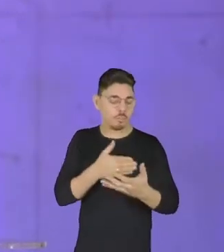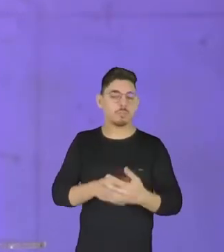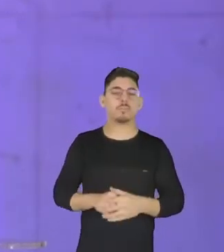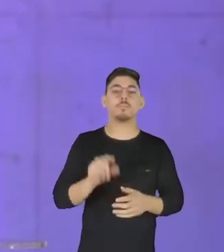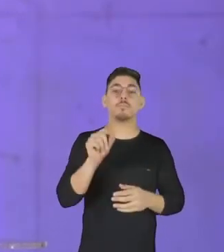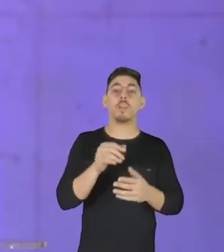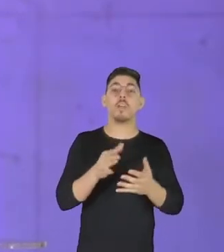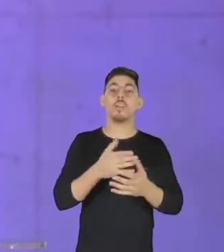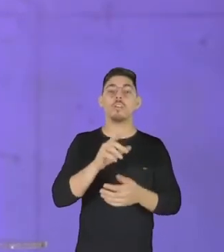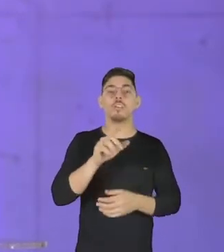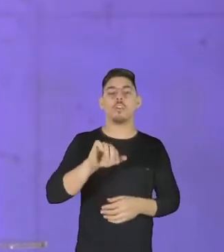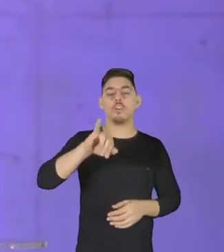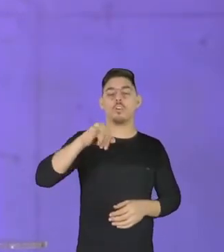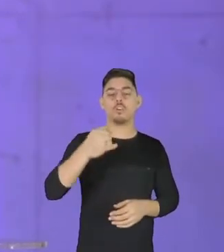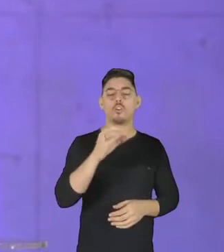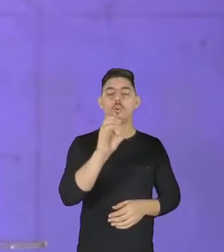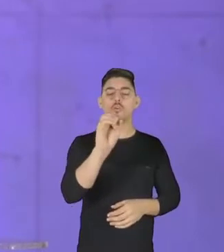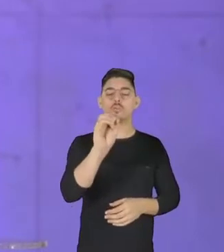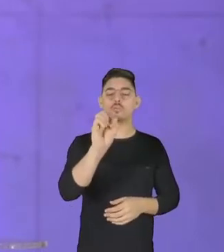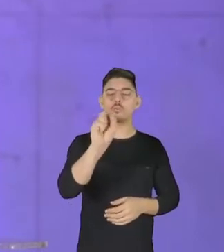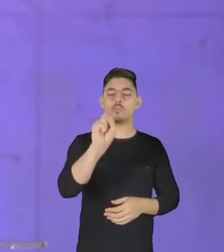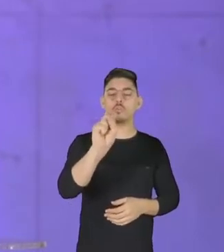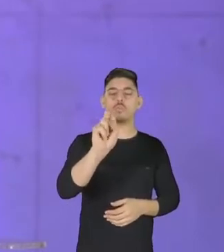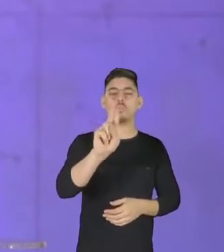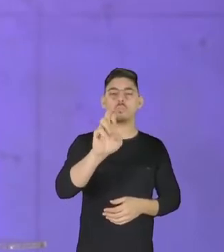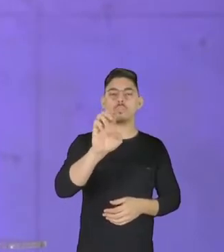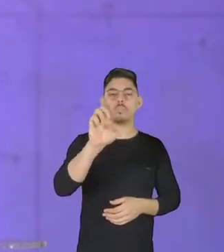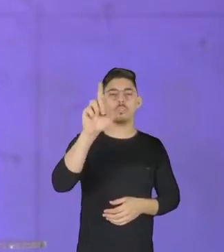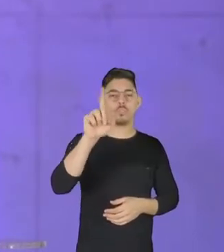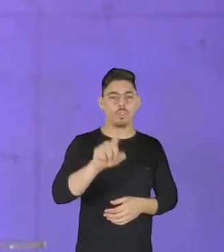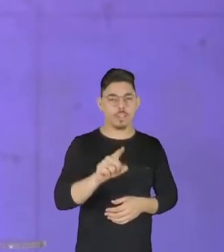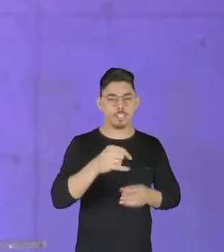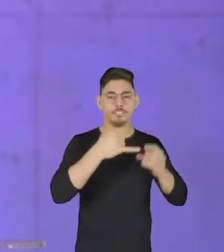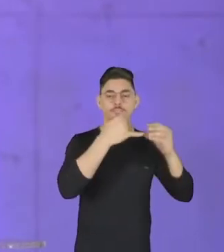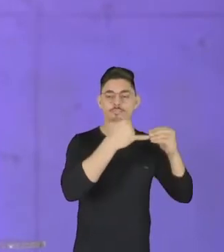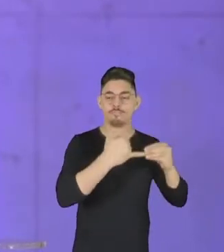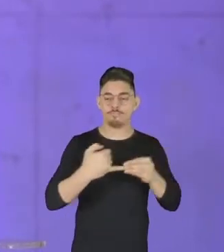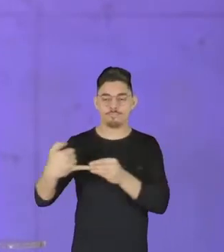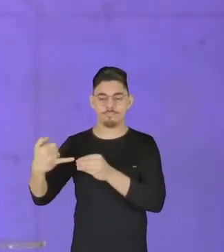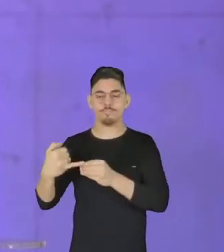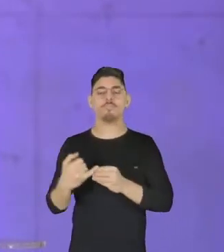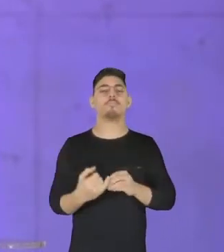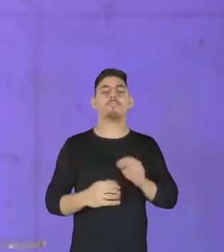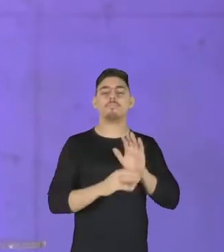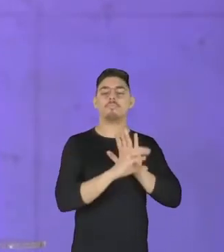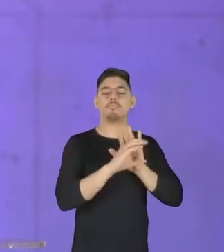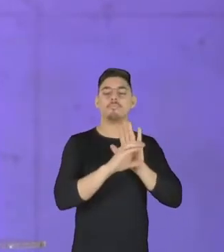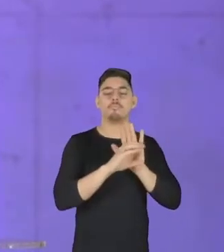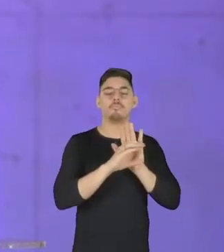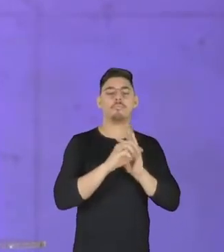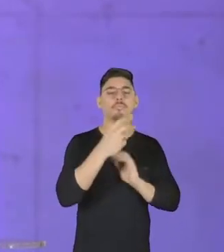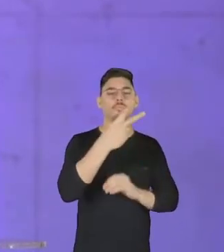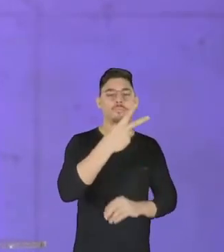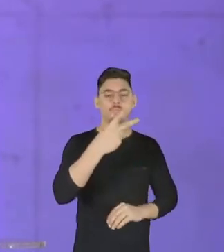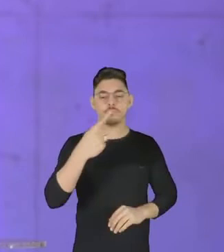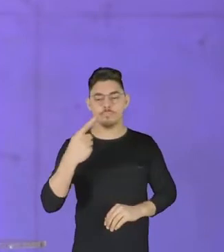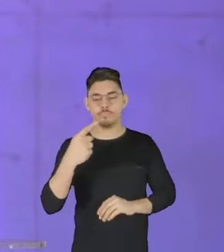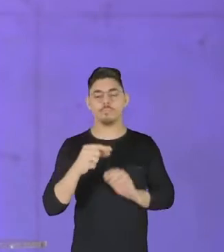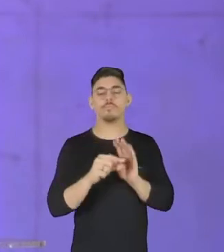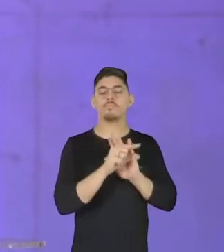21. Livro Josué, capítulo 21. Nós vamos ler os versos